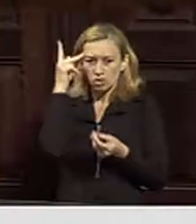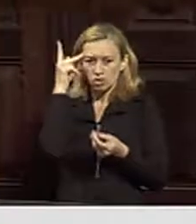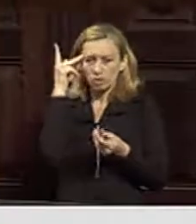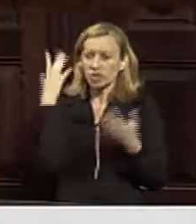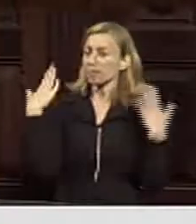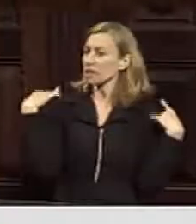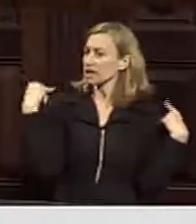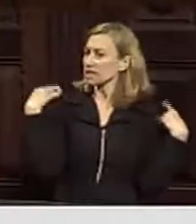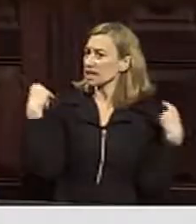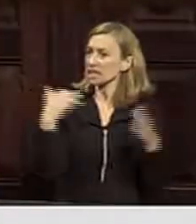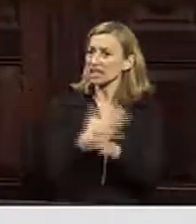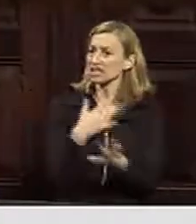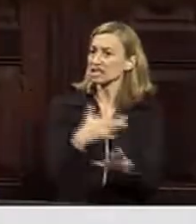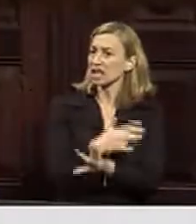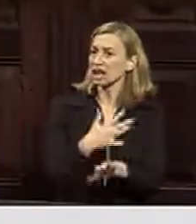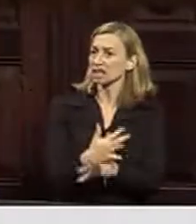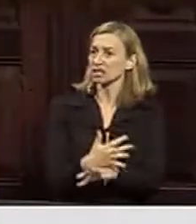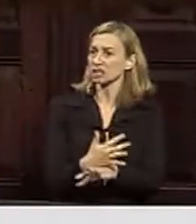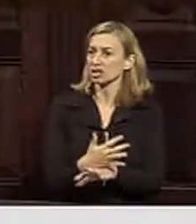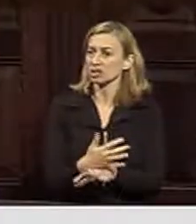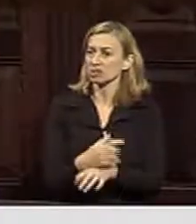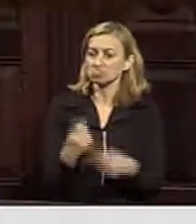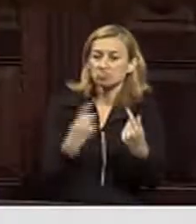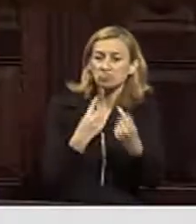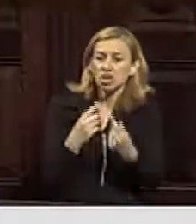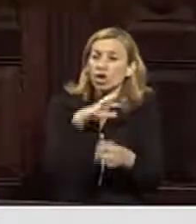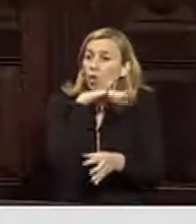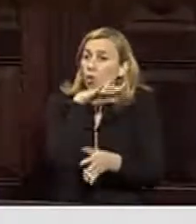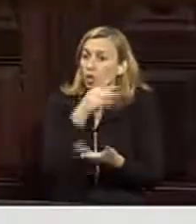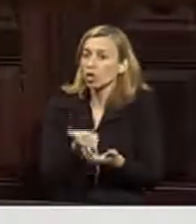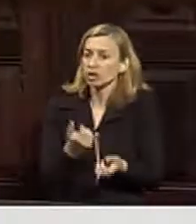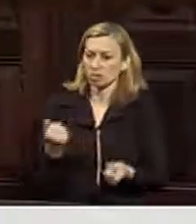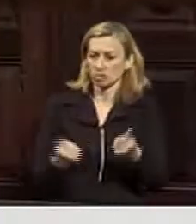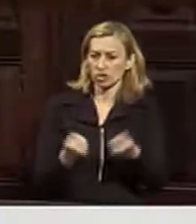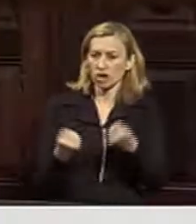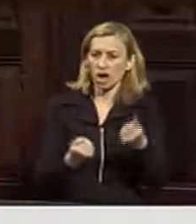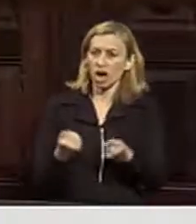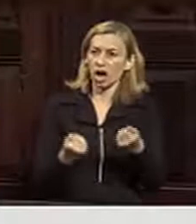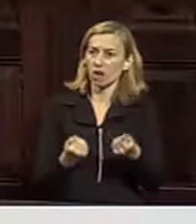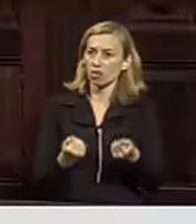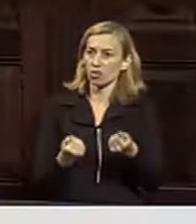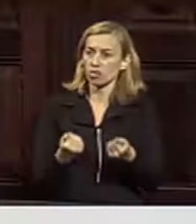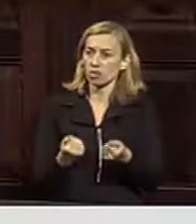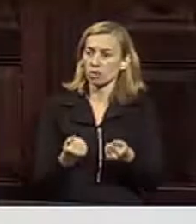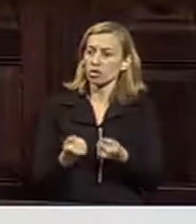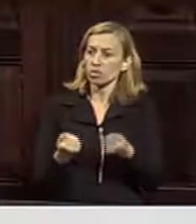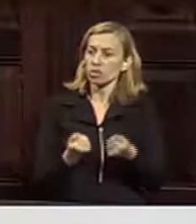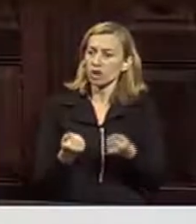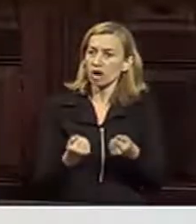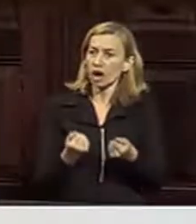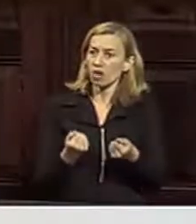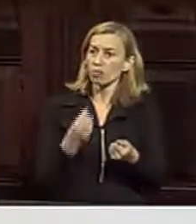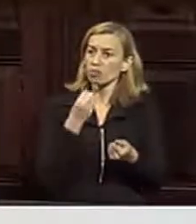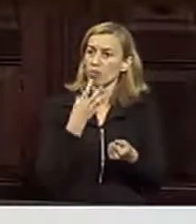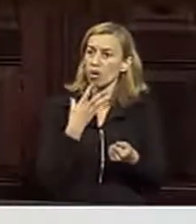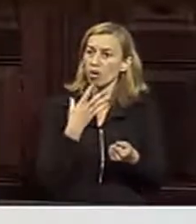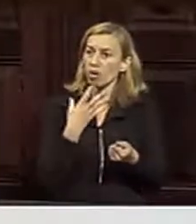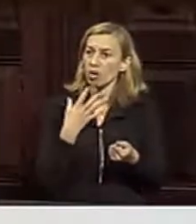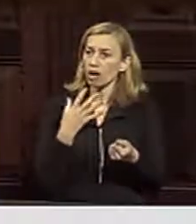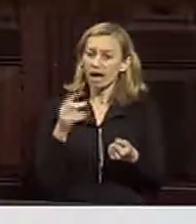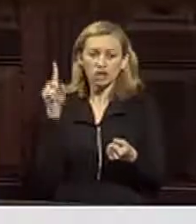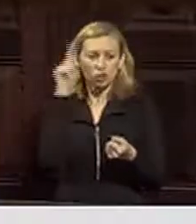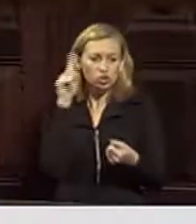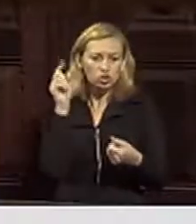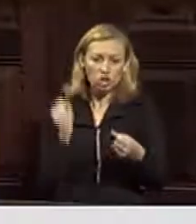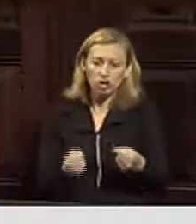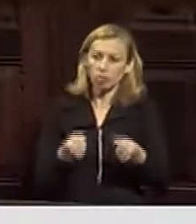O risco de vida, o risco da perda do material, do patrimônio, que é o carro e o